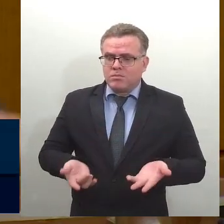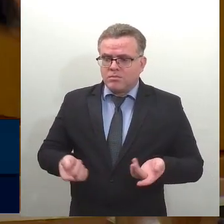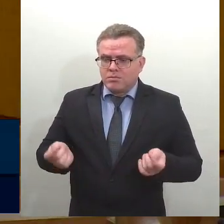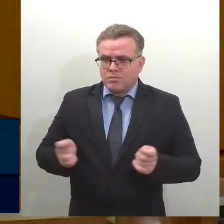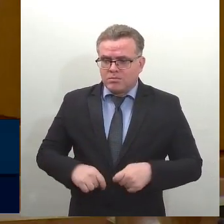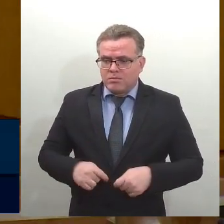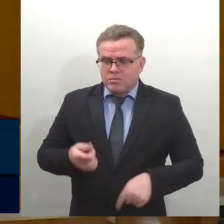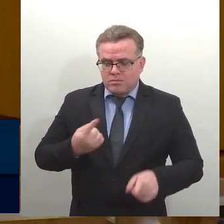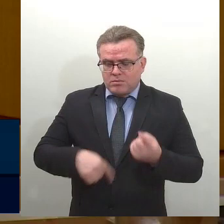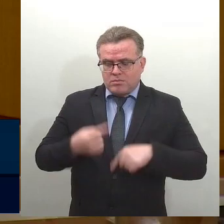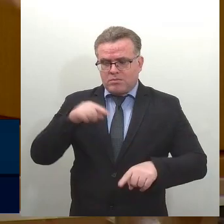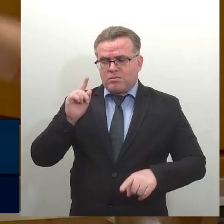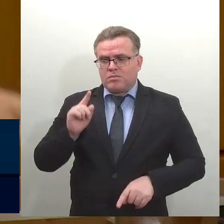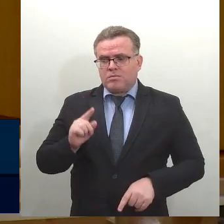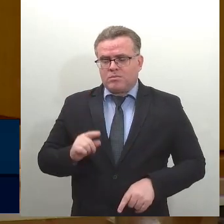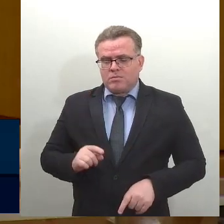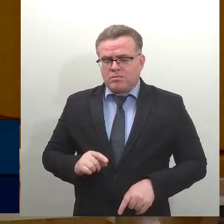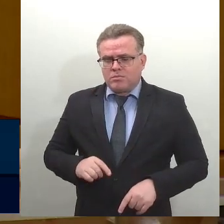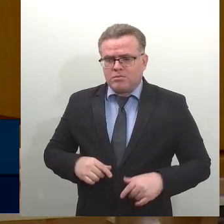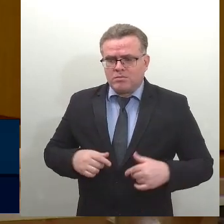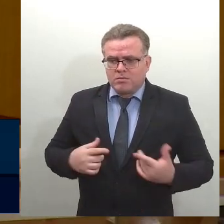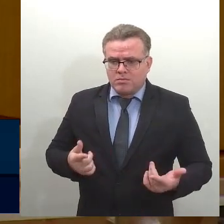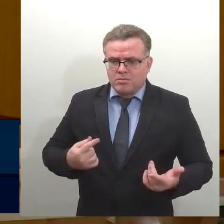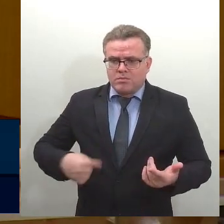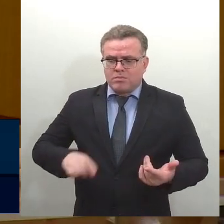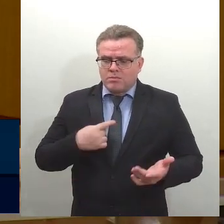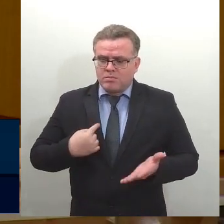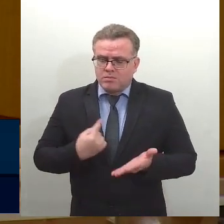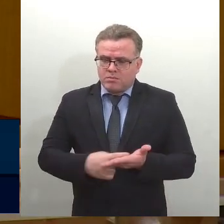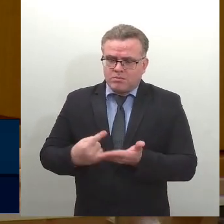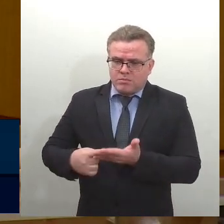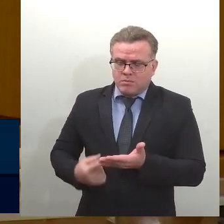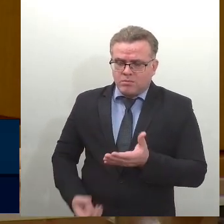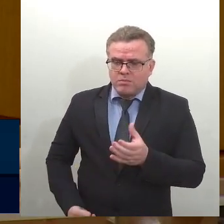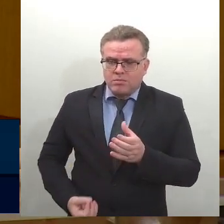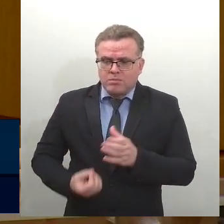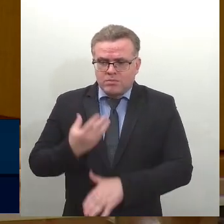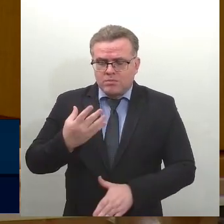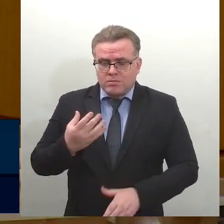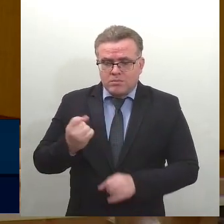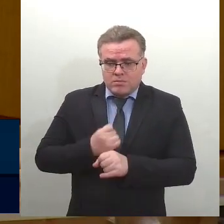Se criamos 4 creches para escola integral,